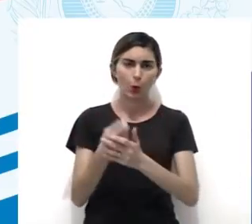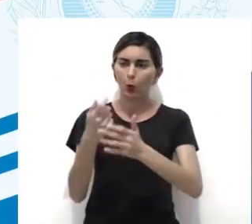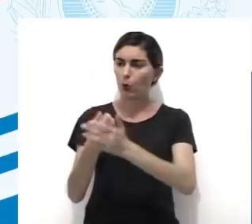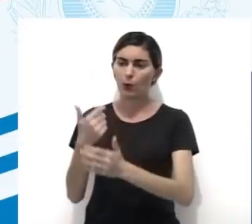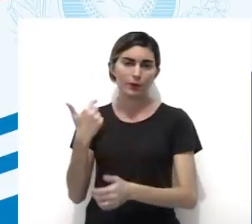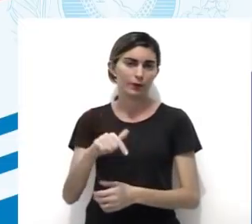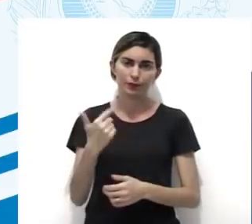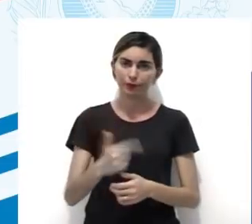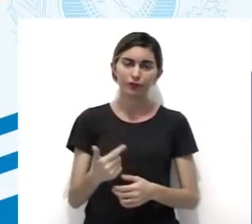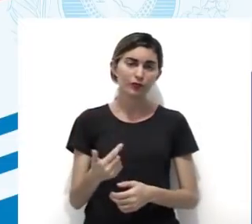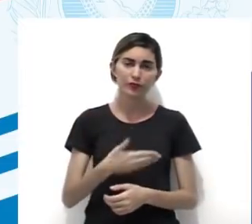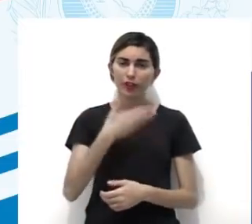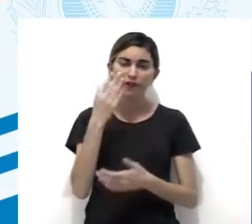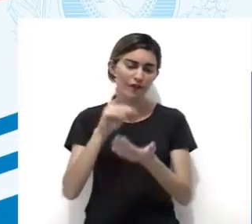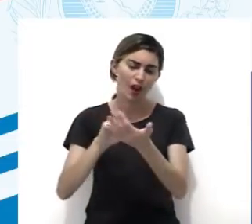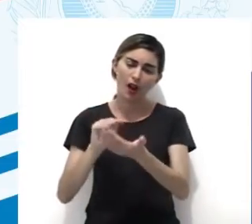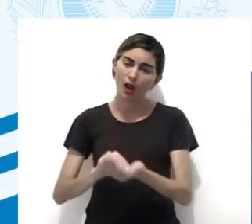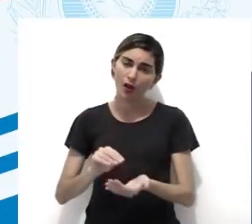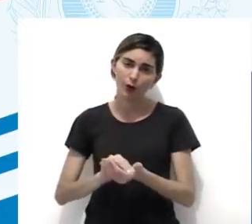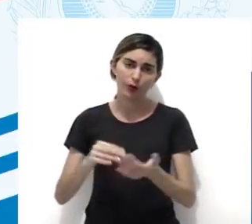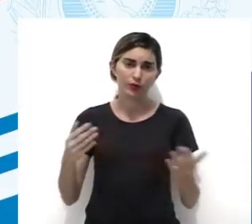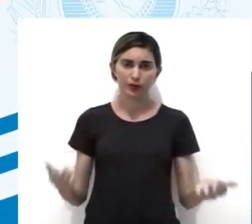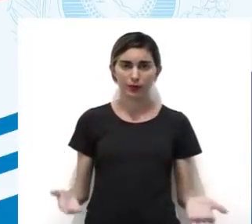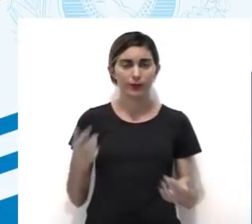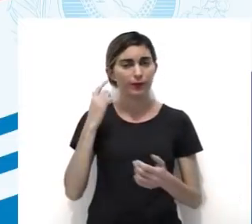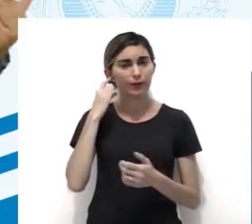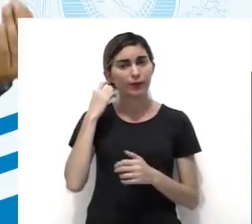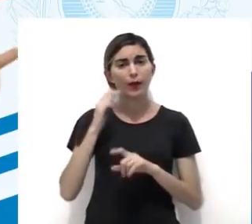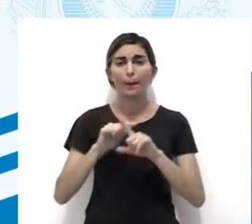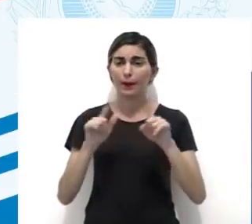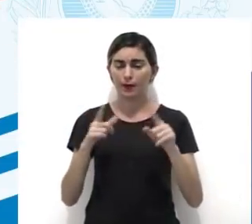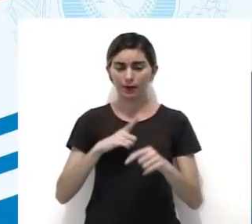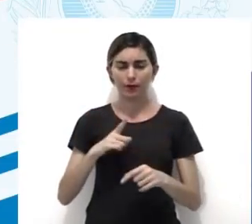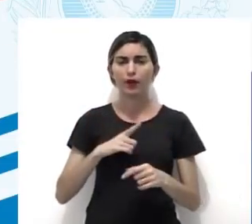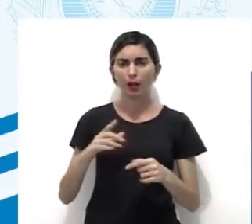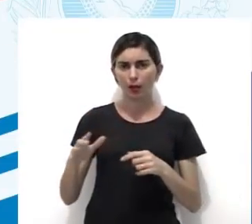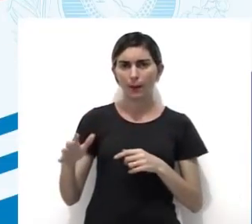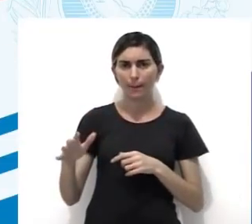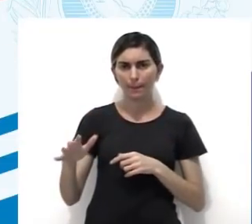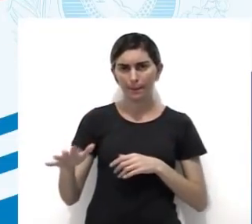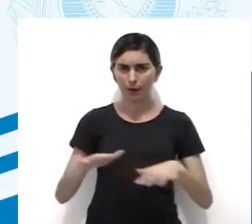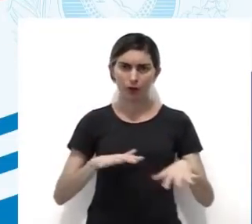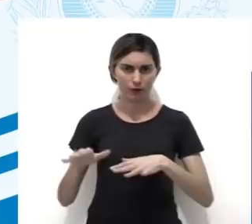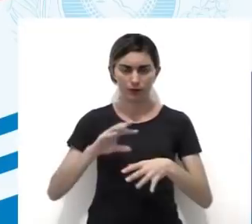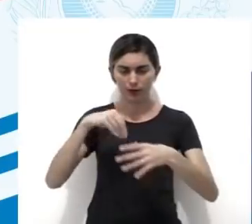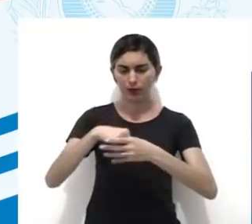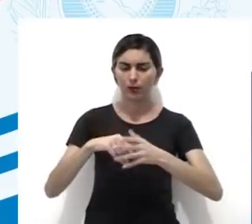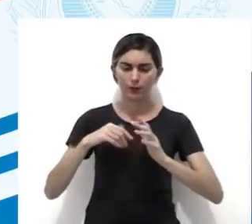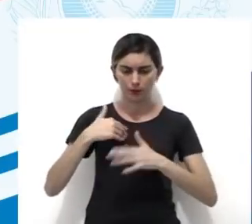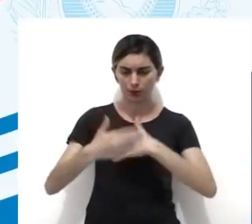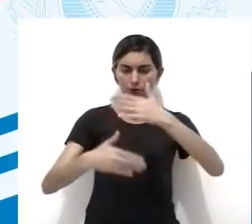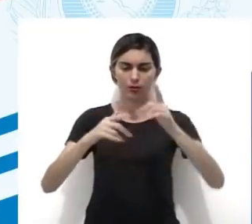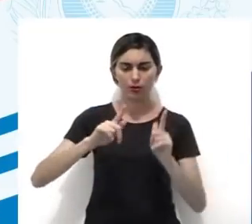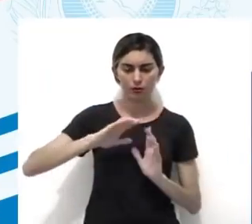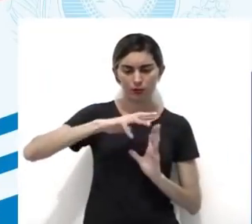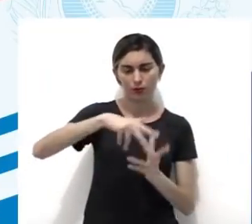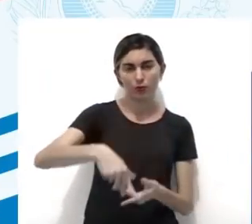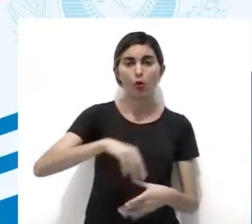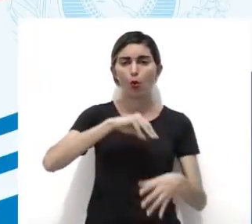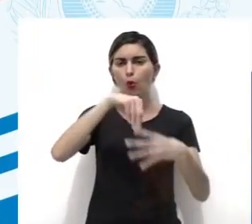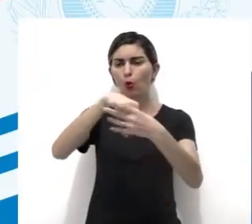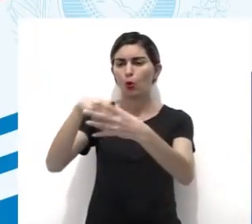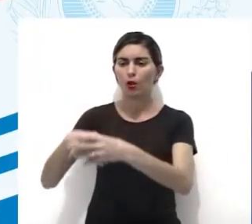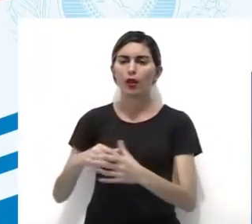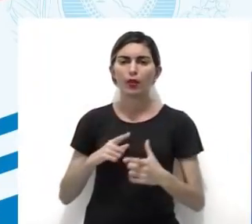espaços desprovidos desse consumo. Agora, existe um movimento dentro do processo de globalização que é inserir os